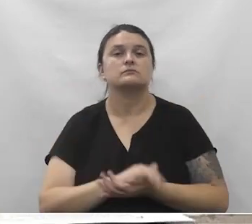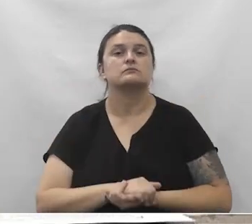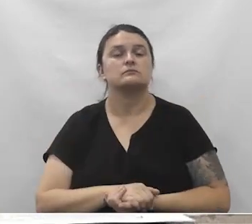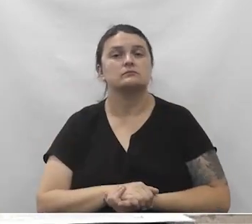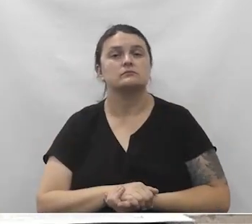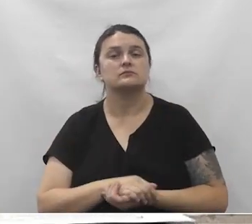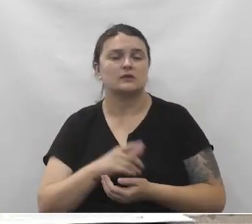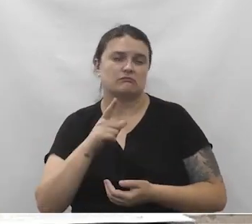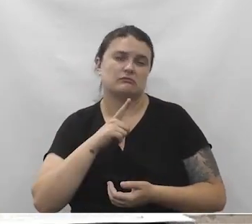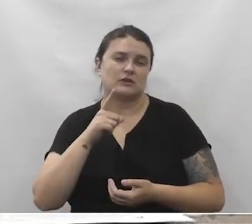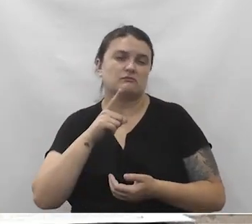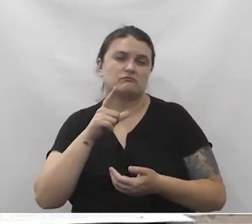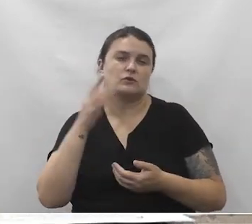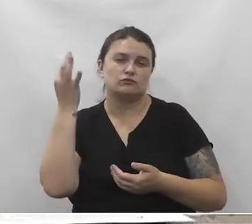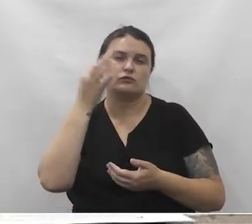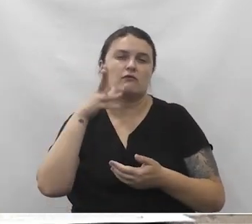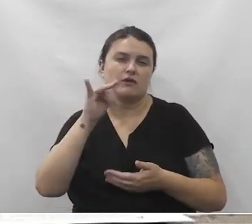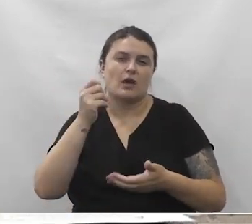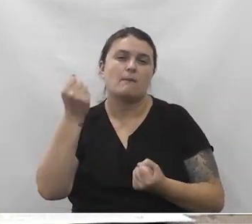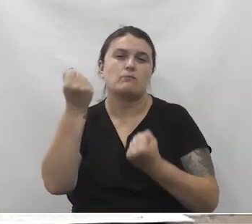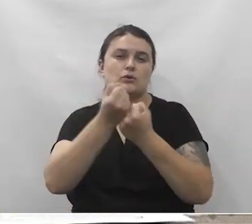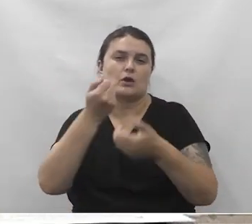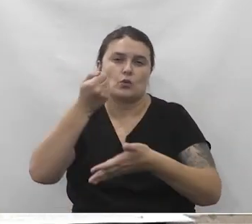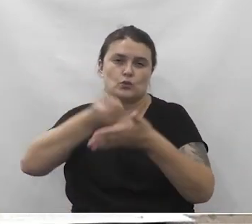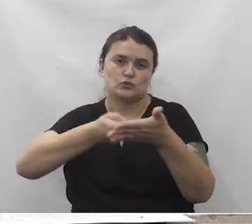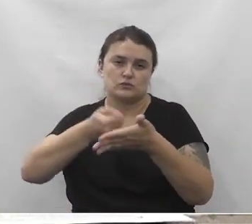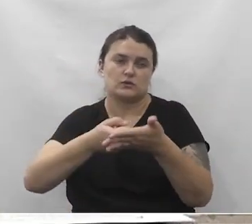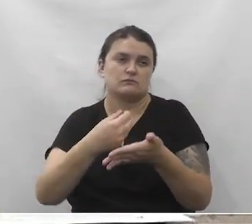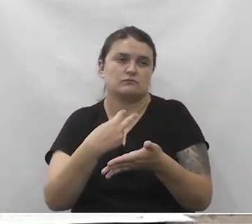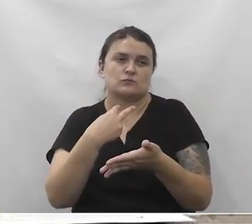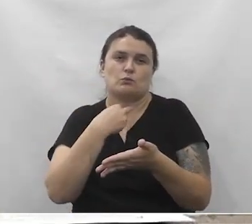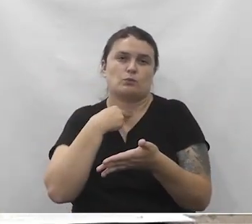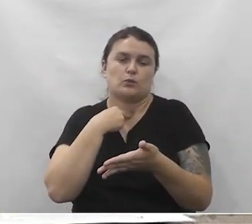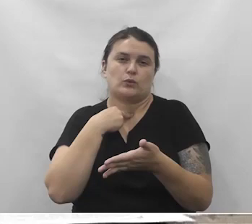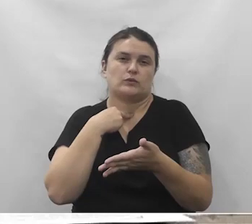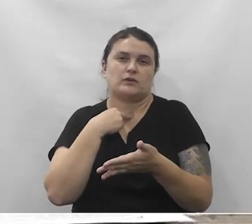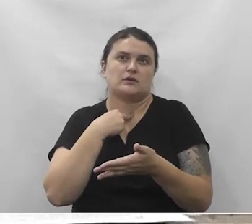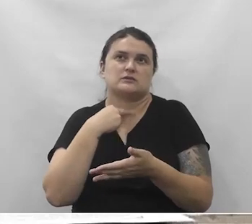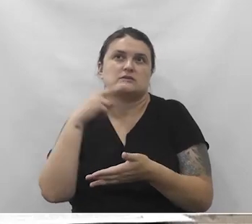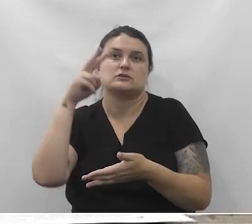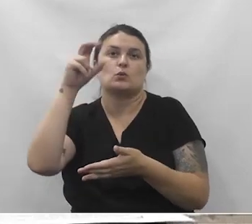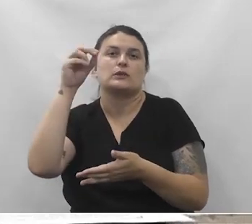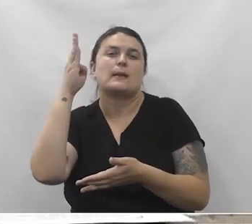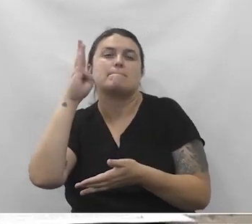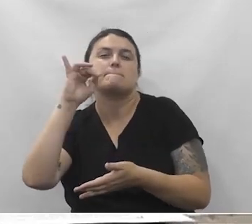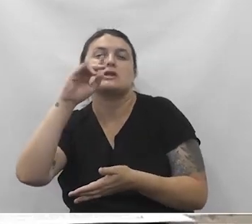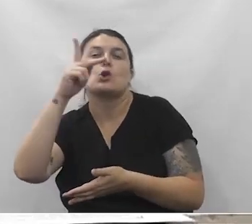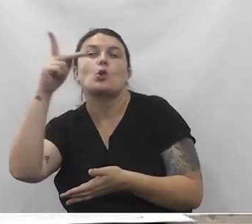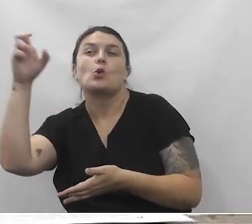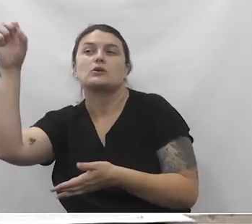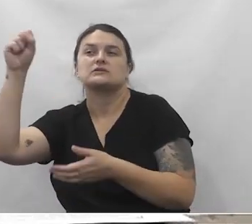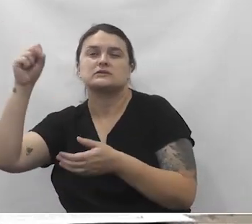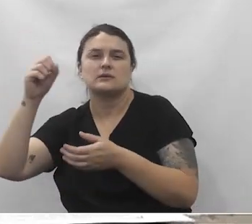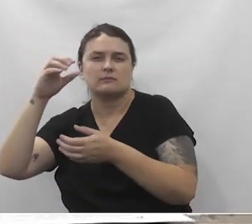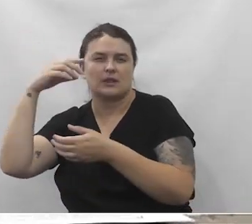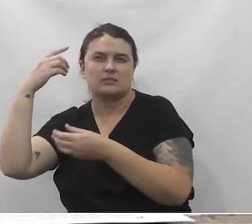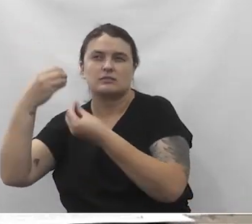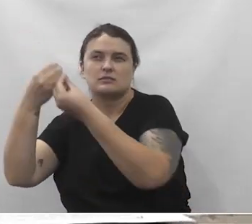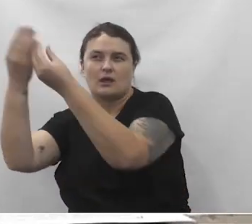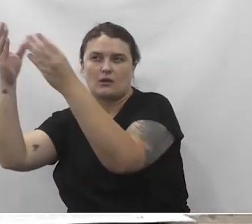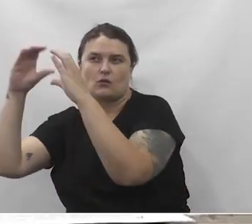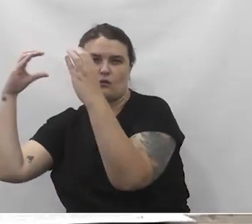em e com certeza vão estar nessa luta porque a gente não pode 50 bi para emendas